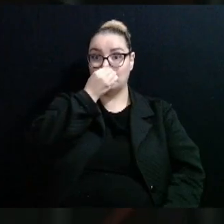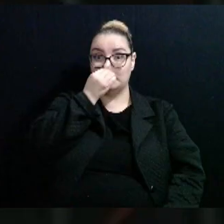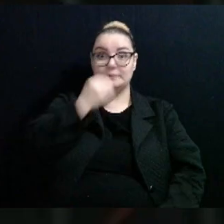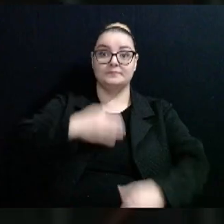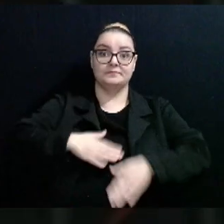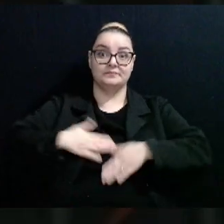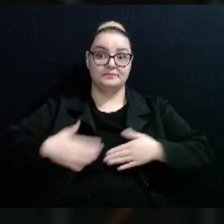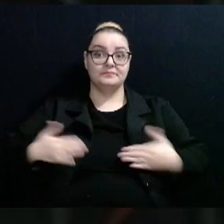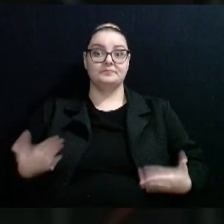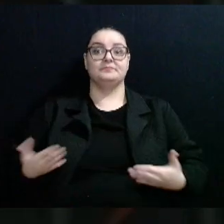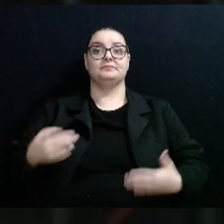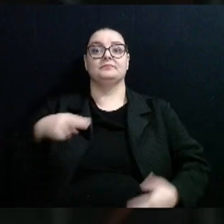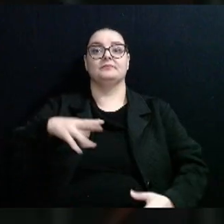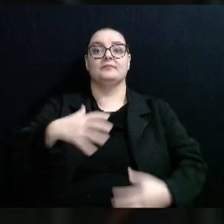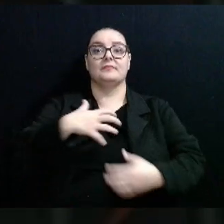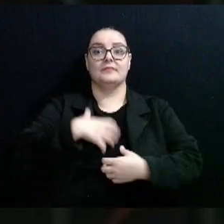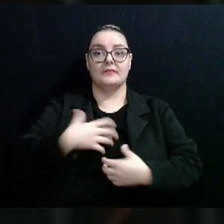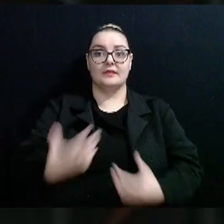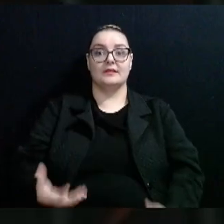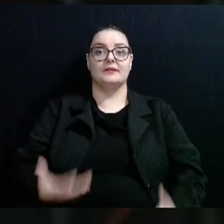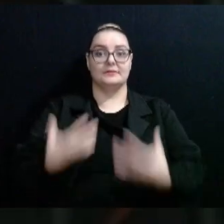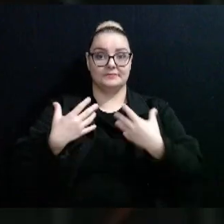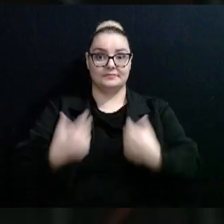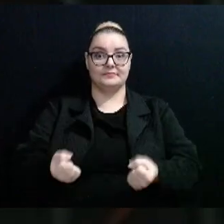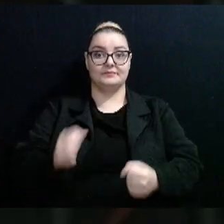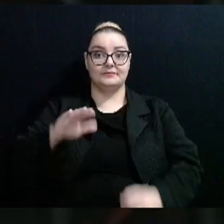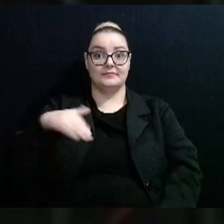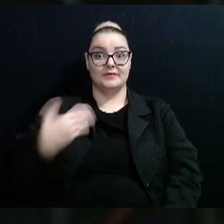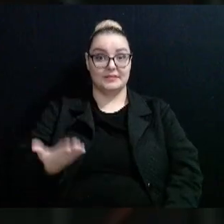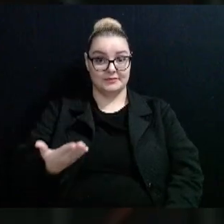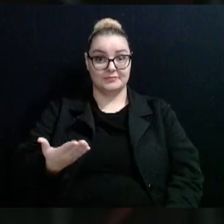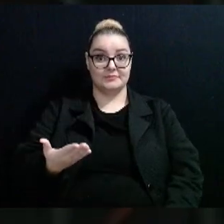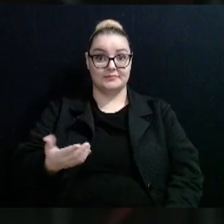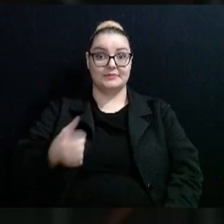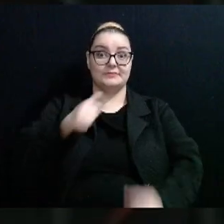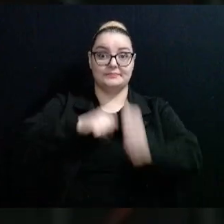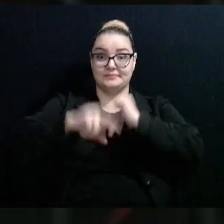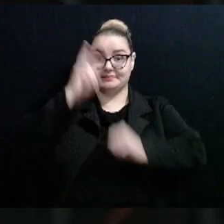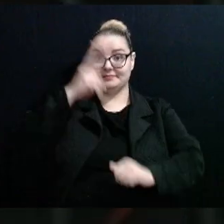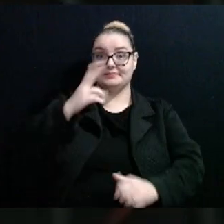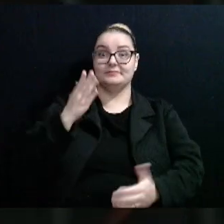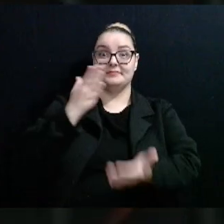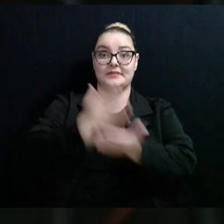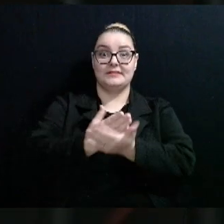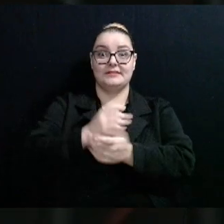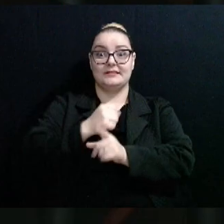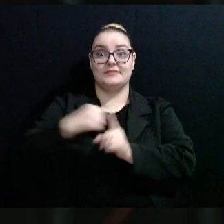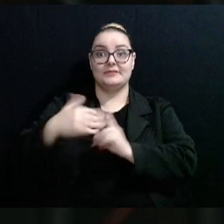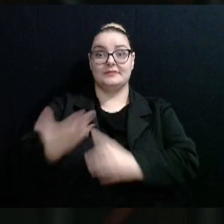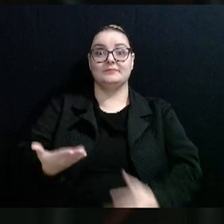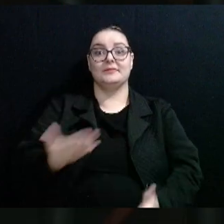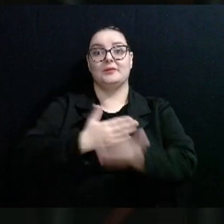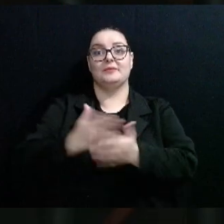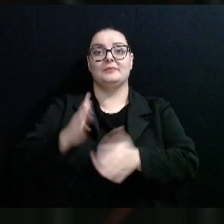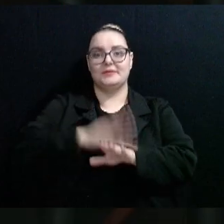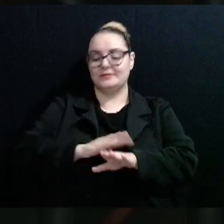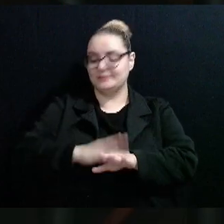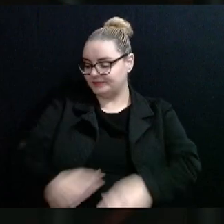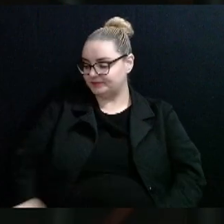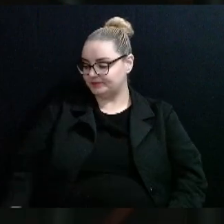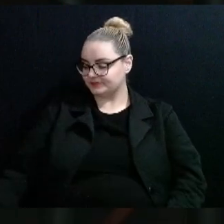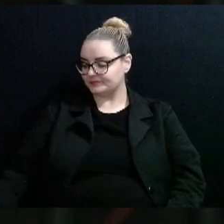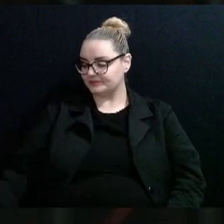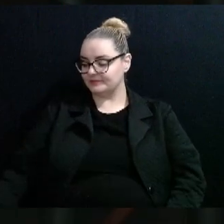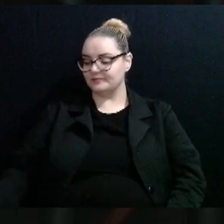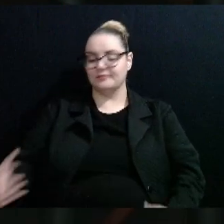sentir aceito. Mas quando o álcool deixa de ser apenas social e passa a funcionar como um atalho